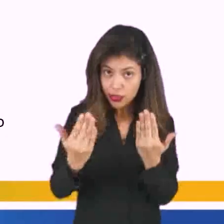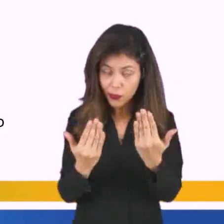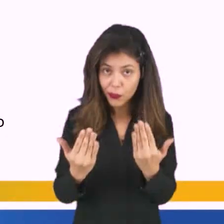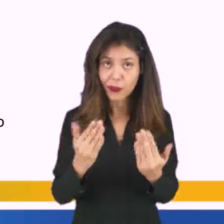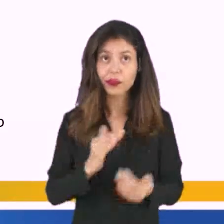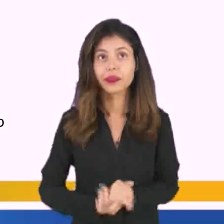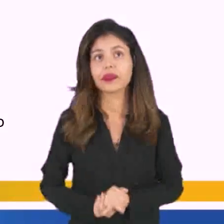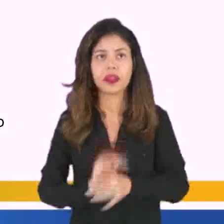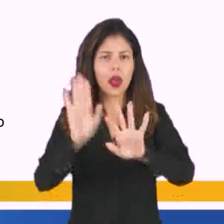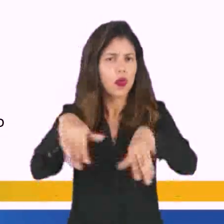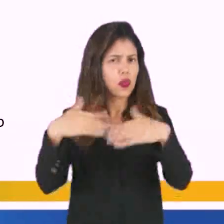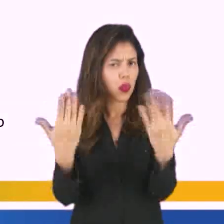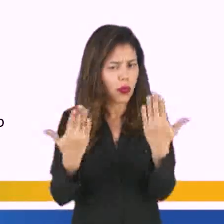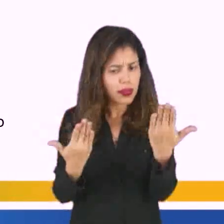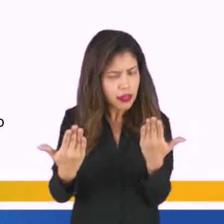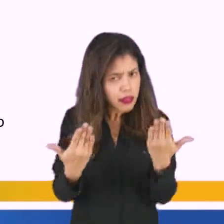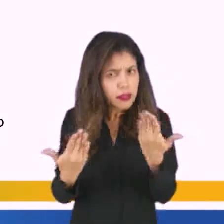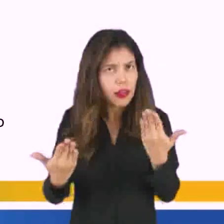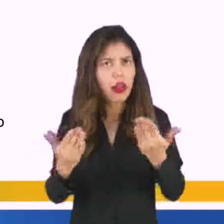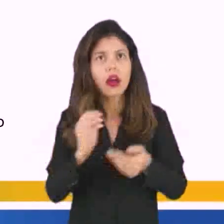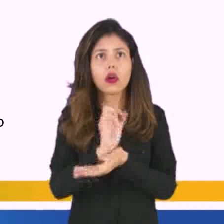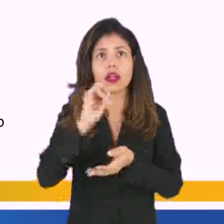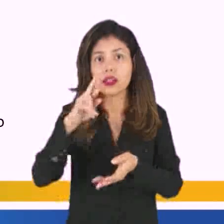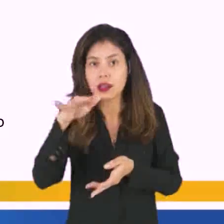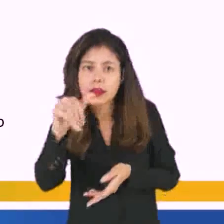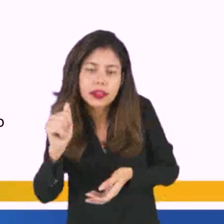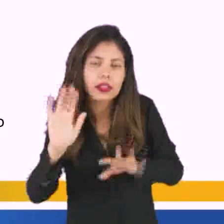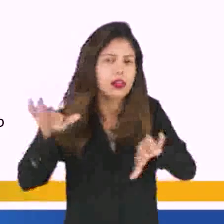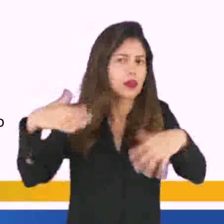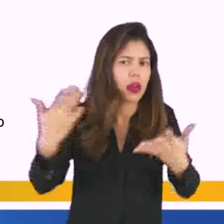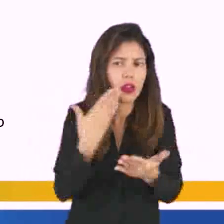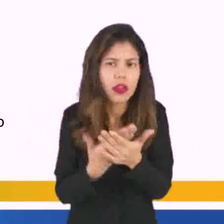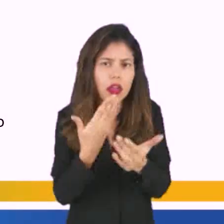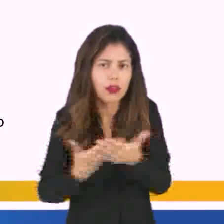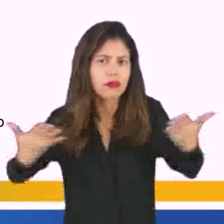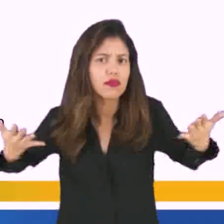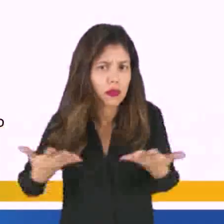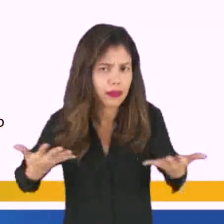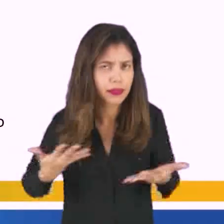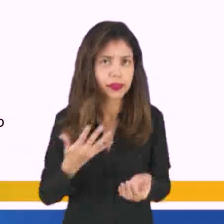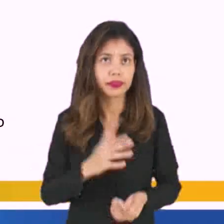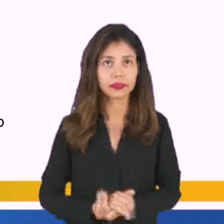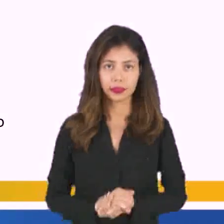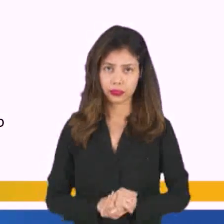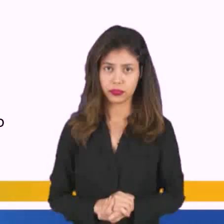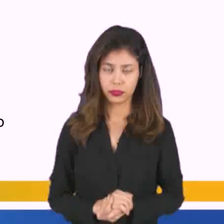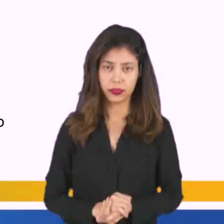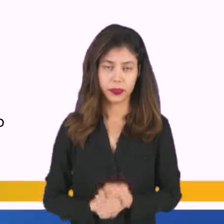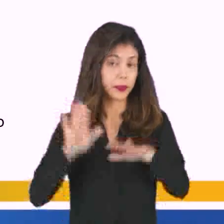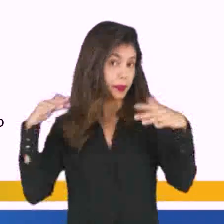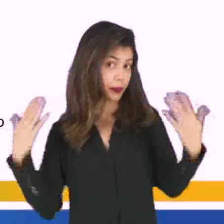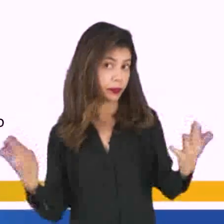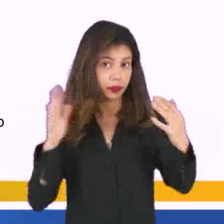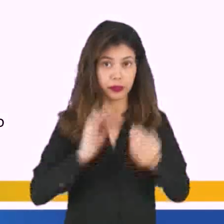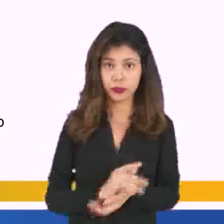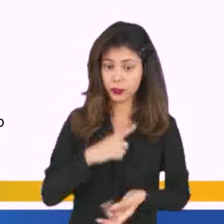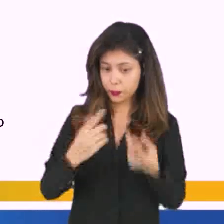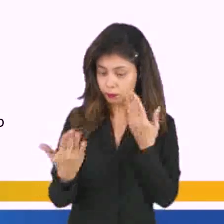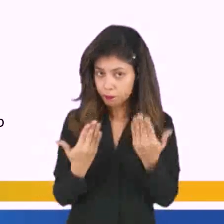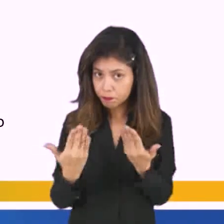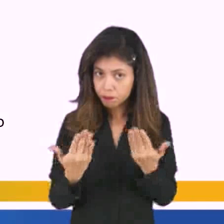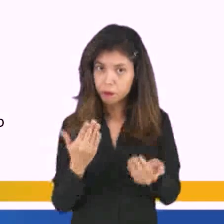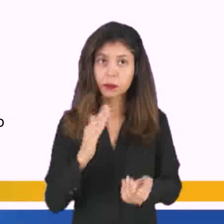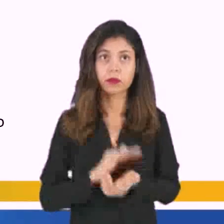essa relação com a isomeria, que é a nossa aula de hoje? Então, está relacionado ao